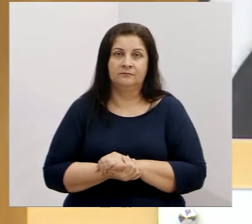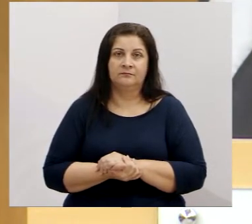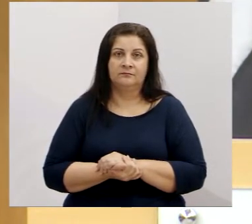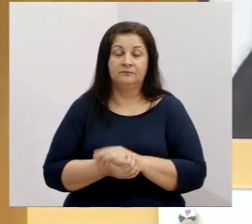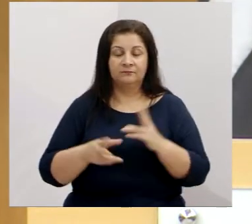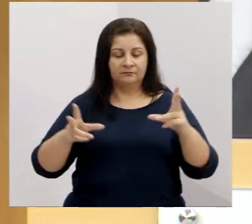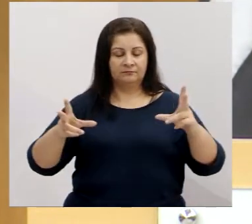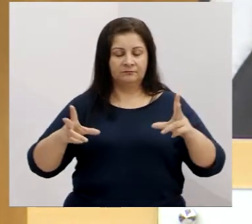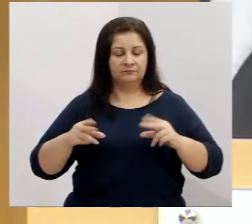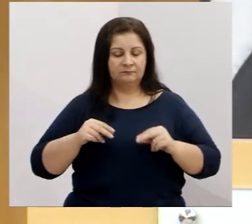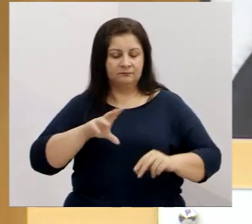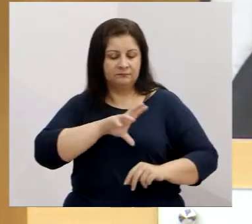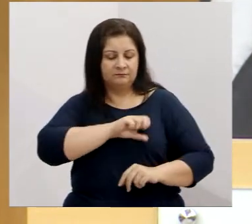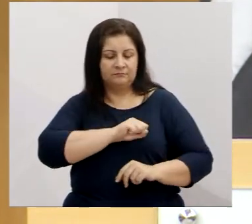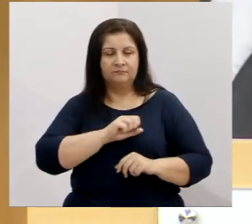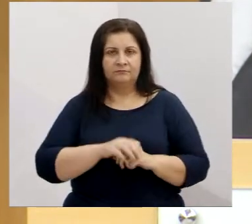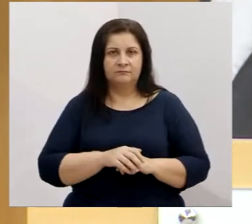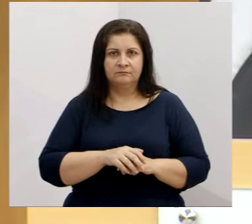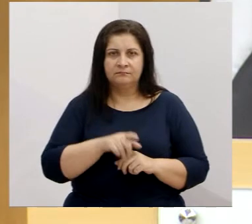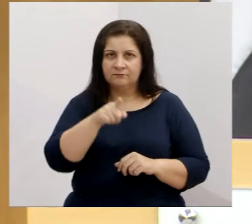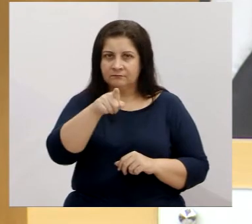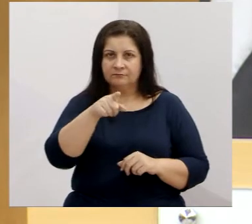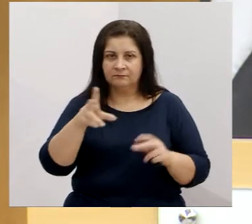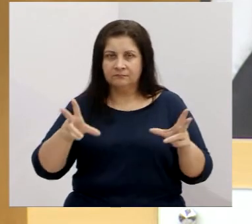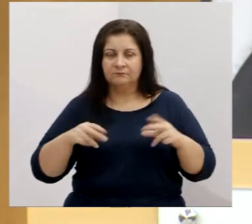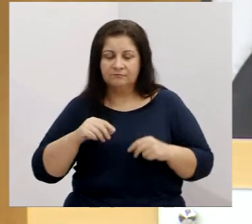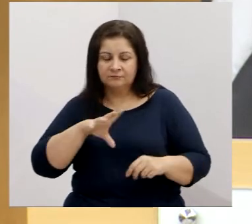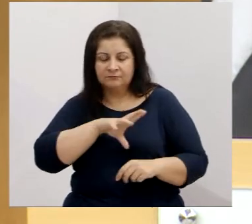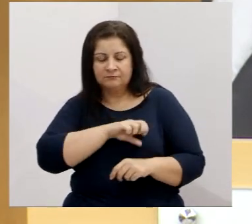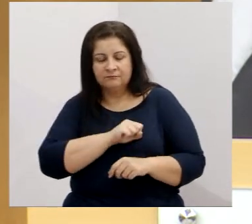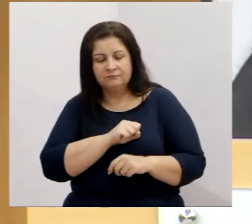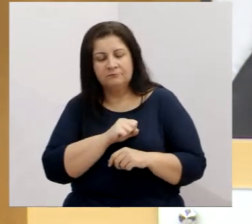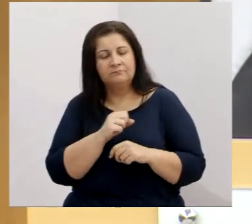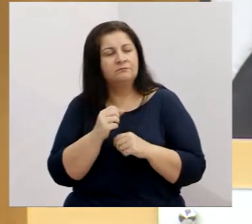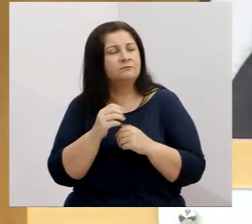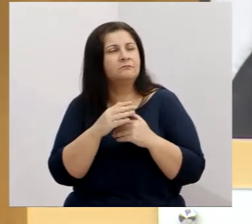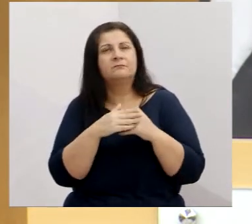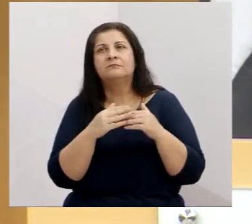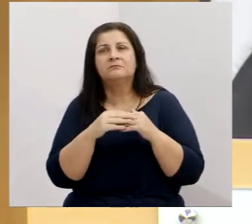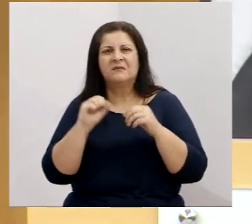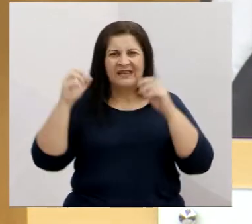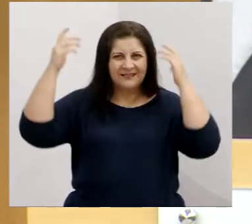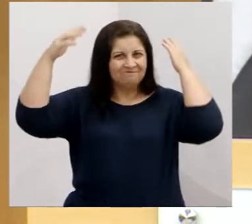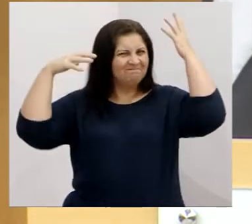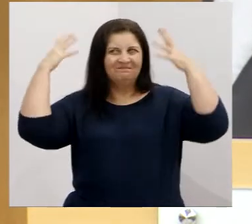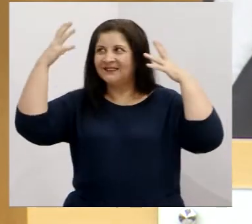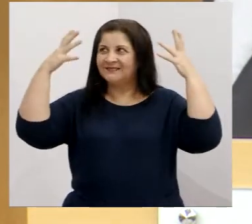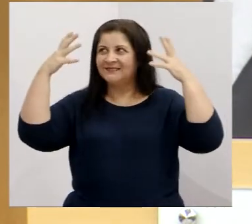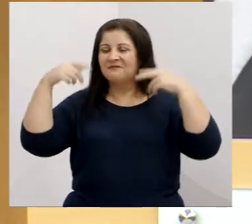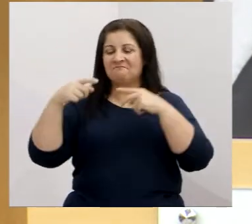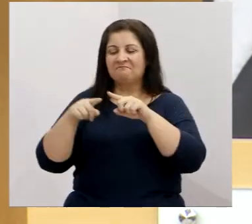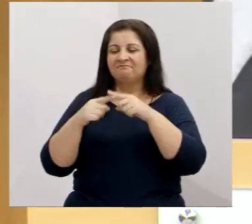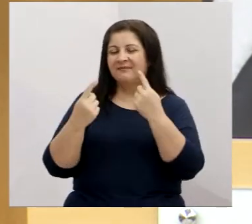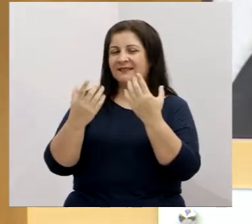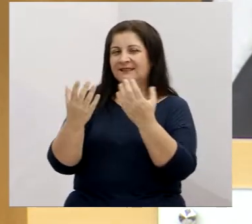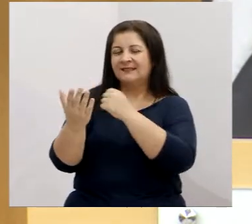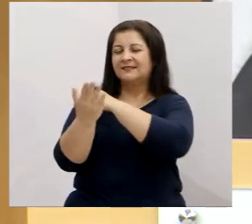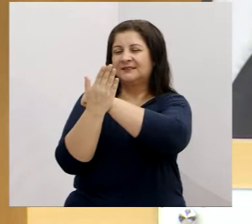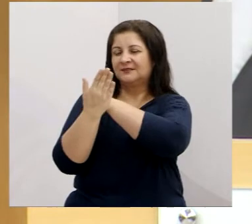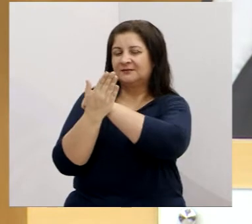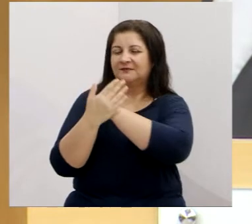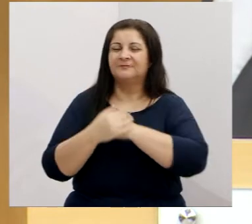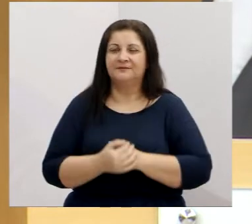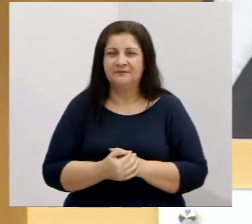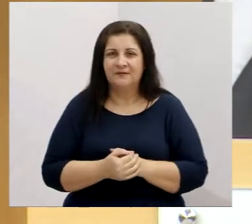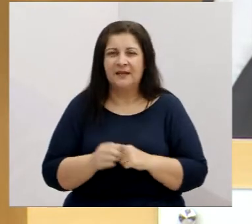e merece um amor você merece o amor que a ame quando você estiver despenteada aceitando as razões que a fazem acordar